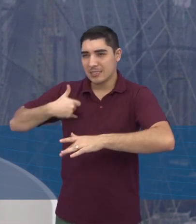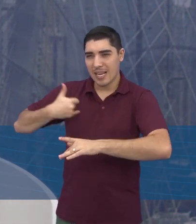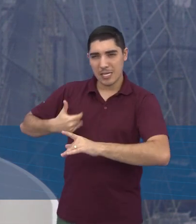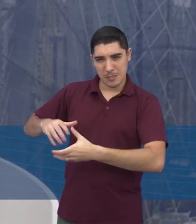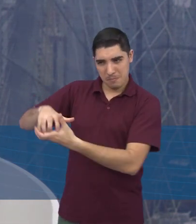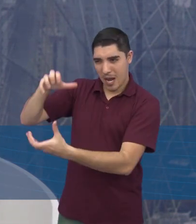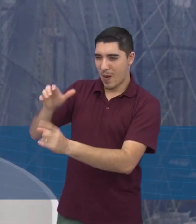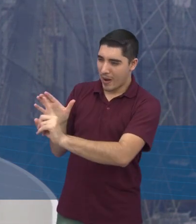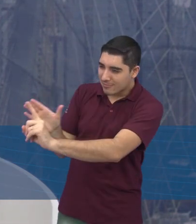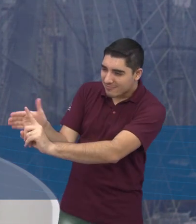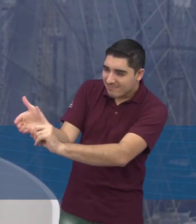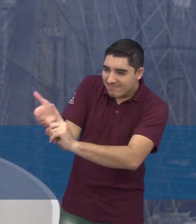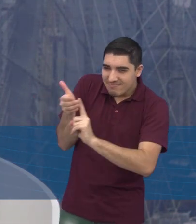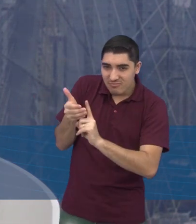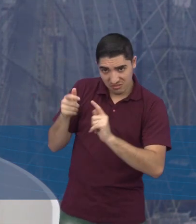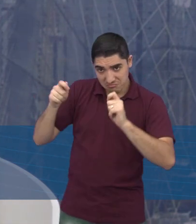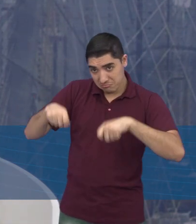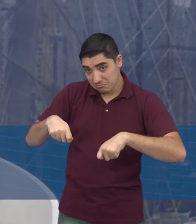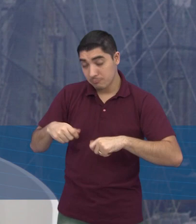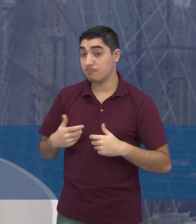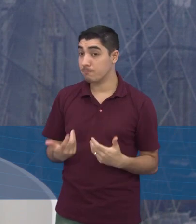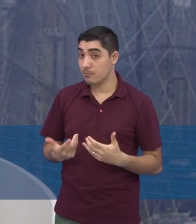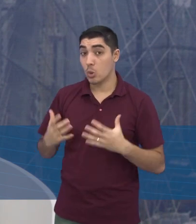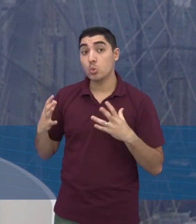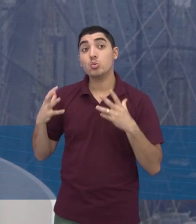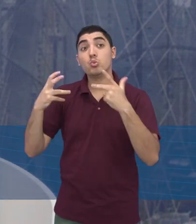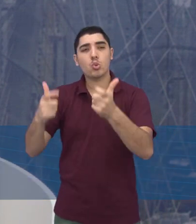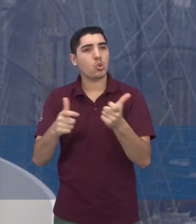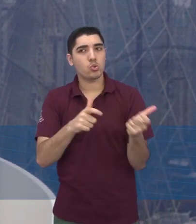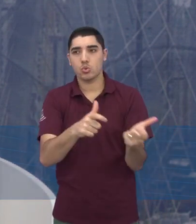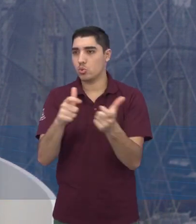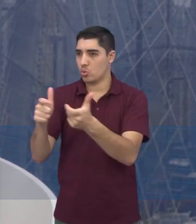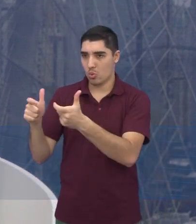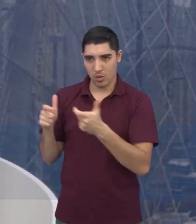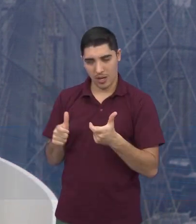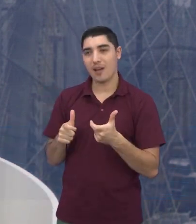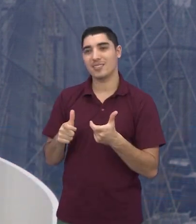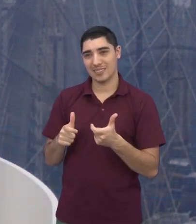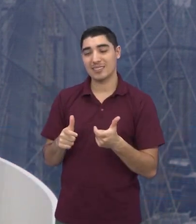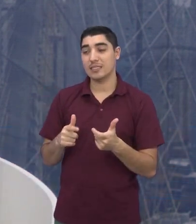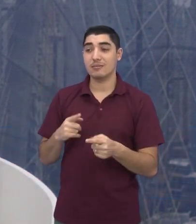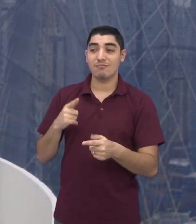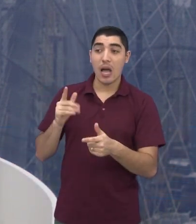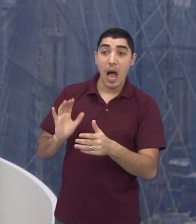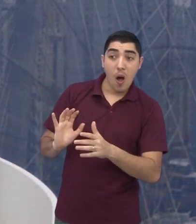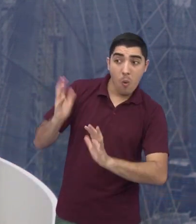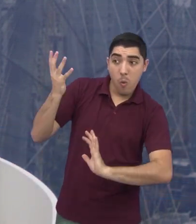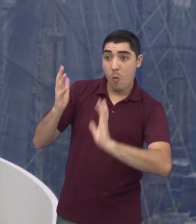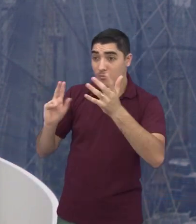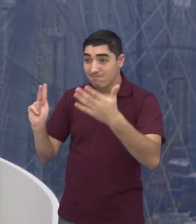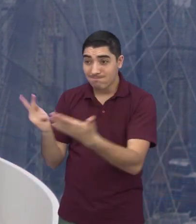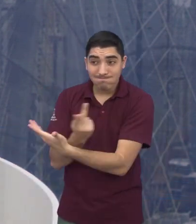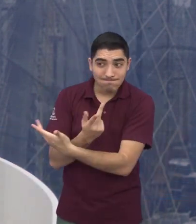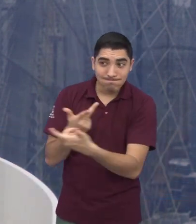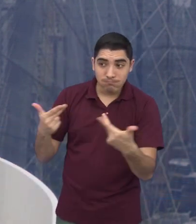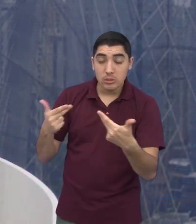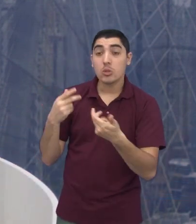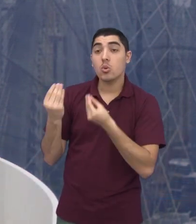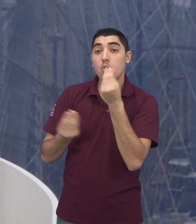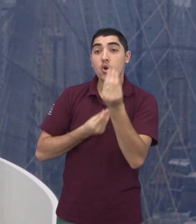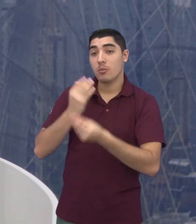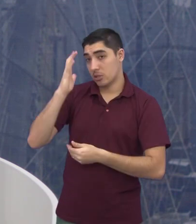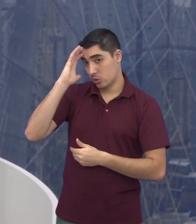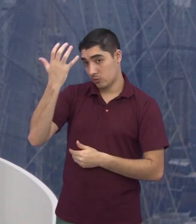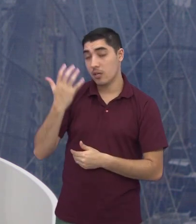pessoas idosas nesses espaços, né? Em todos os lugares, decidindo situações, à frente de